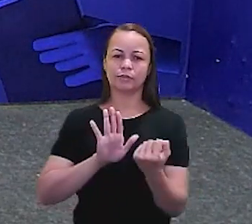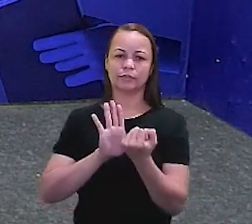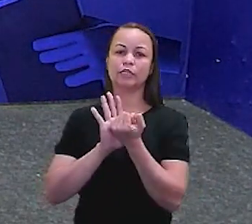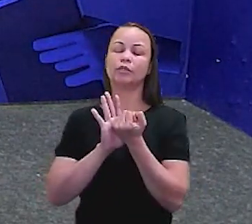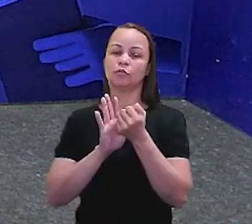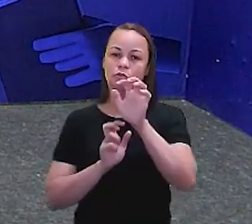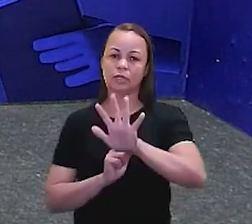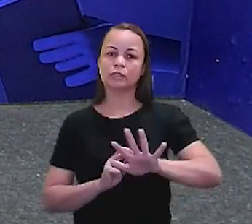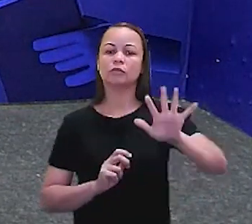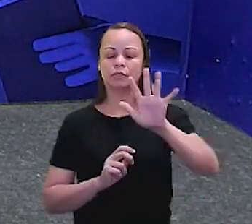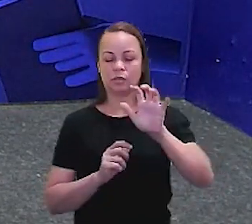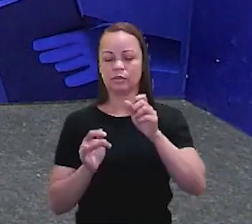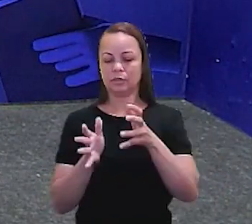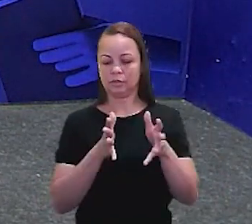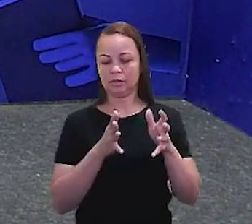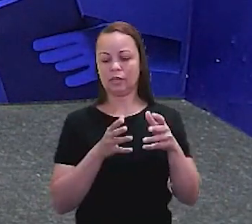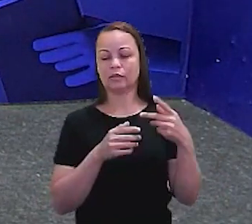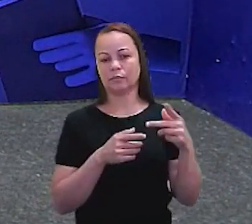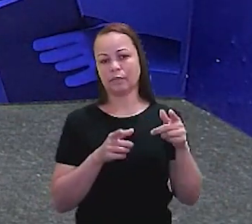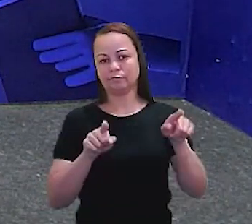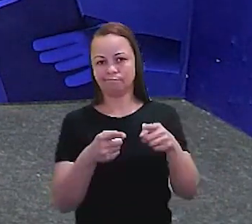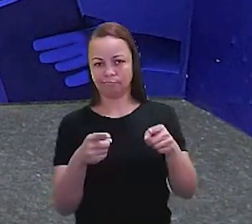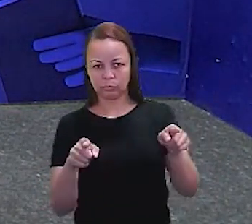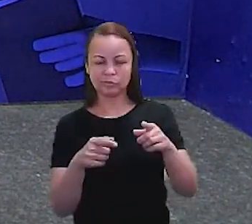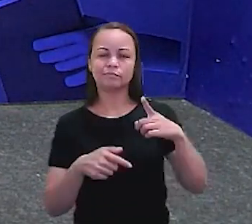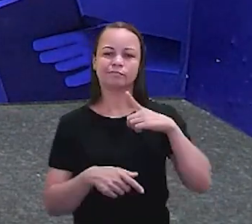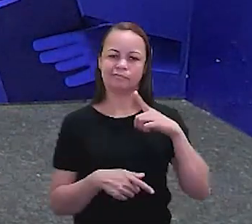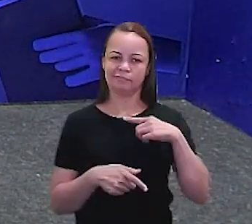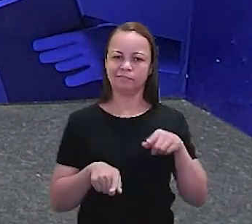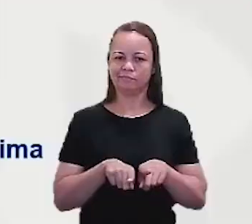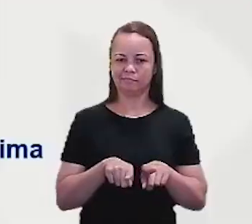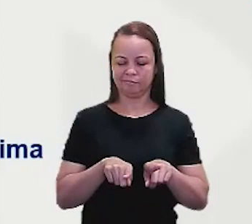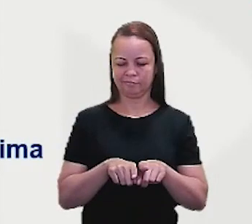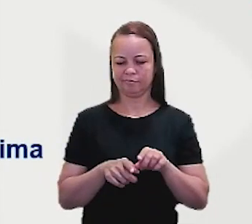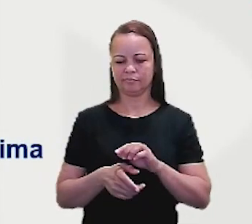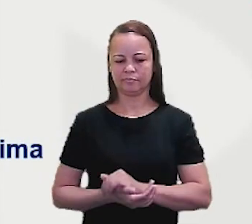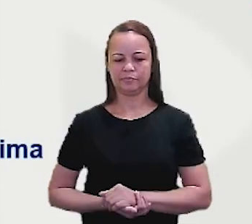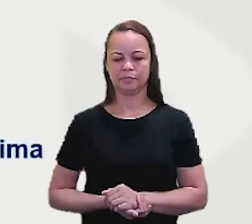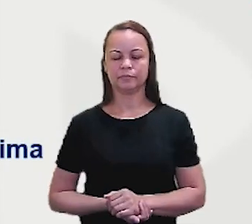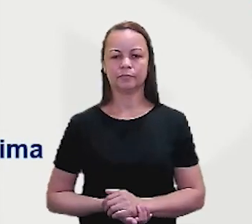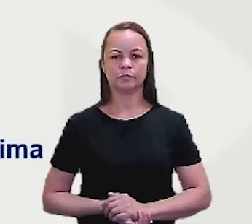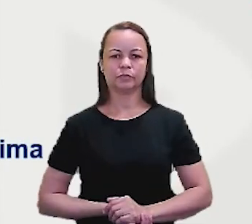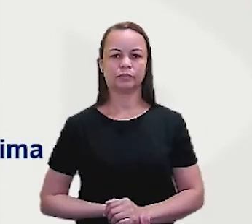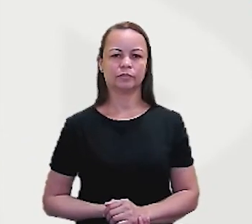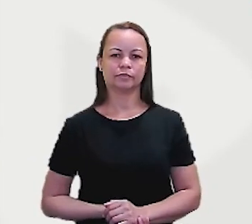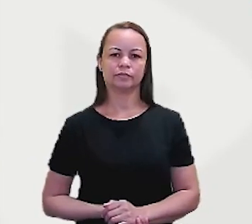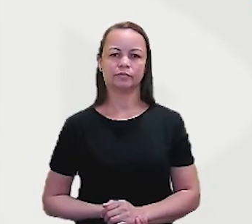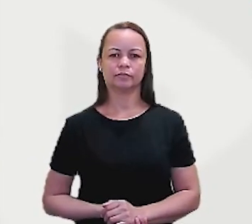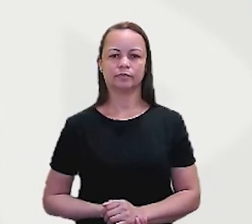não é representação gráfica, mas uma música. Vamos lá?